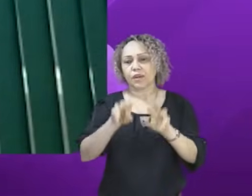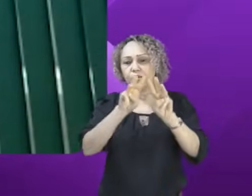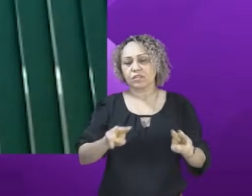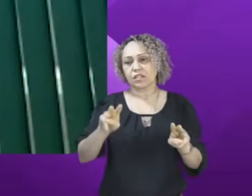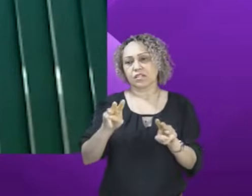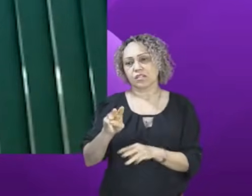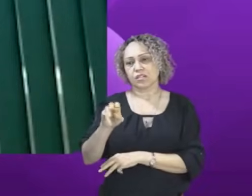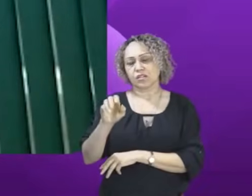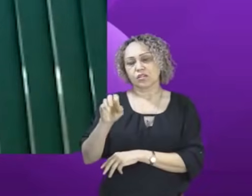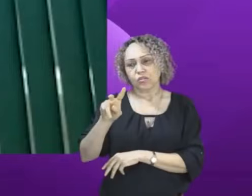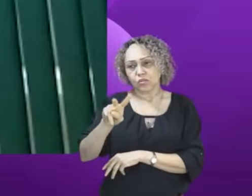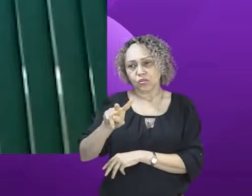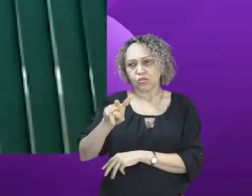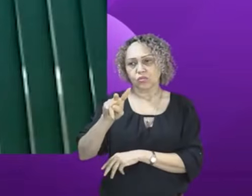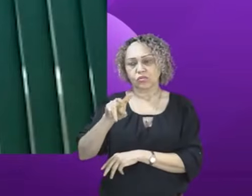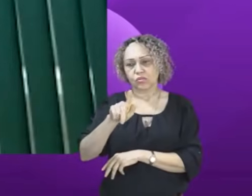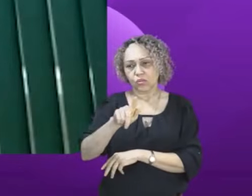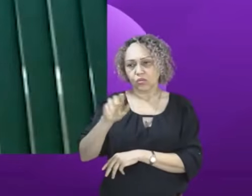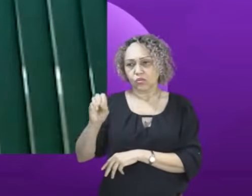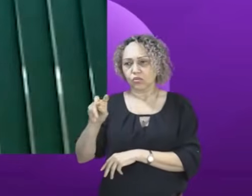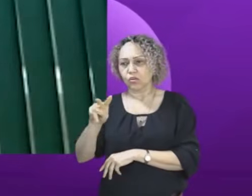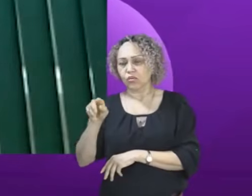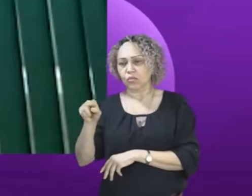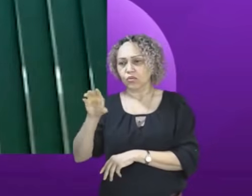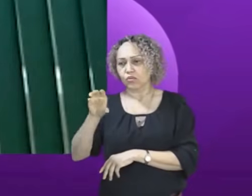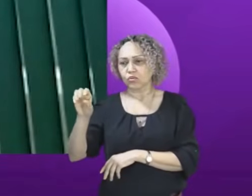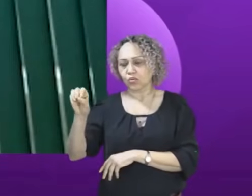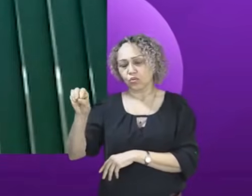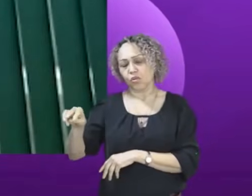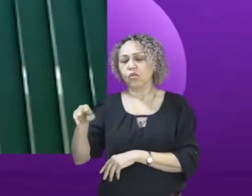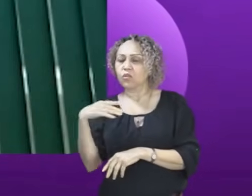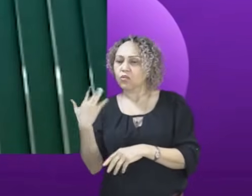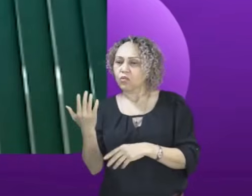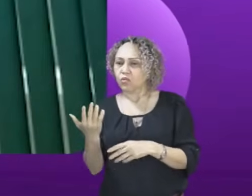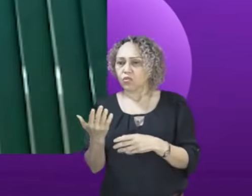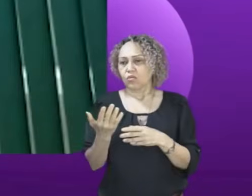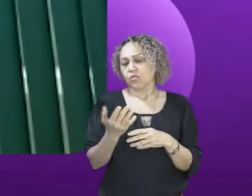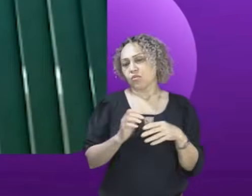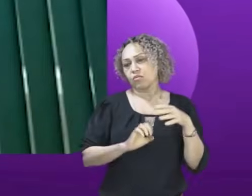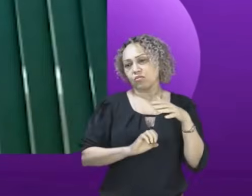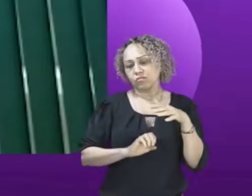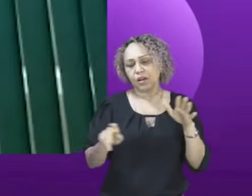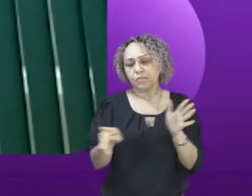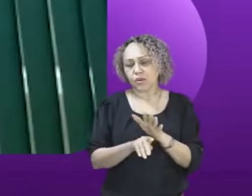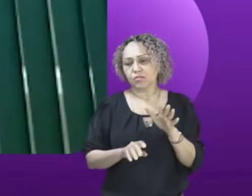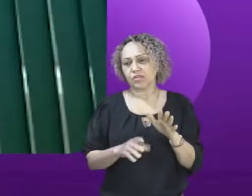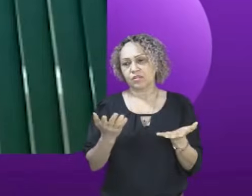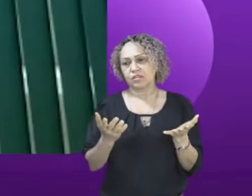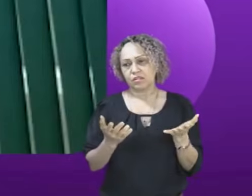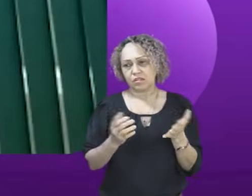próprio gov.com na janela de notícias, para estar sempre ligado. E